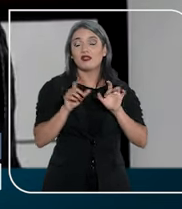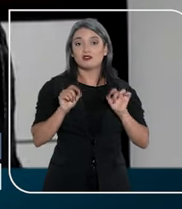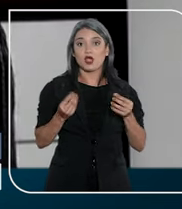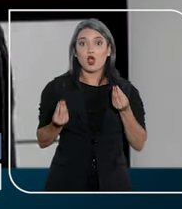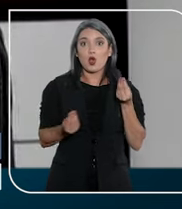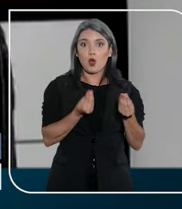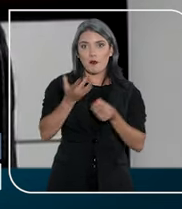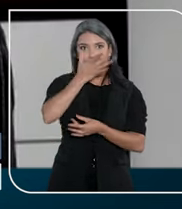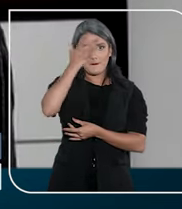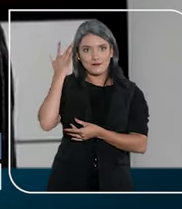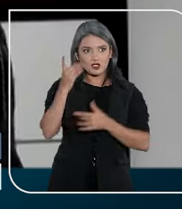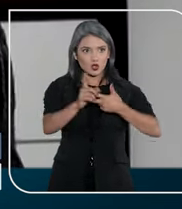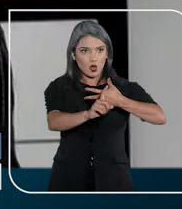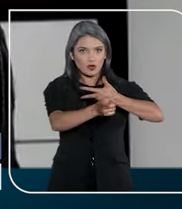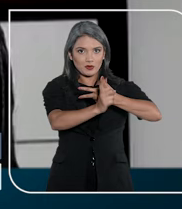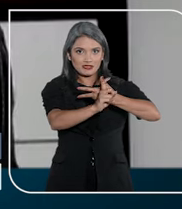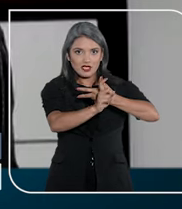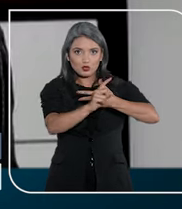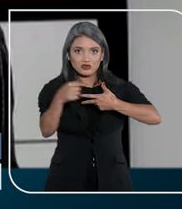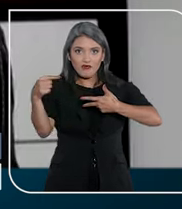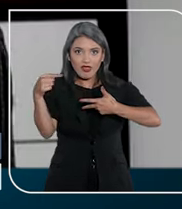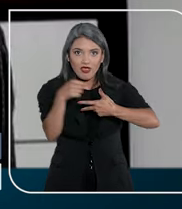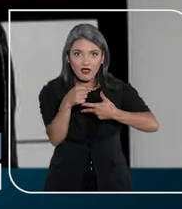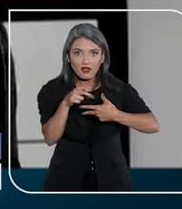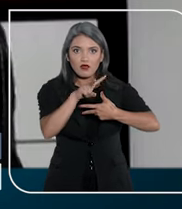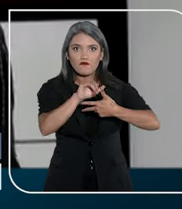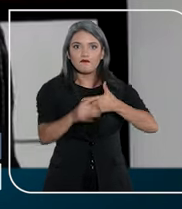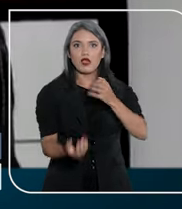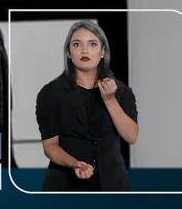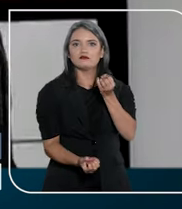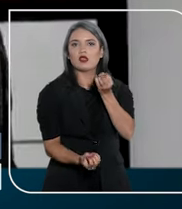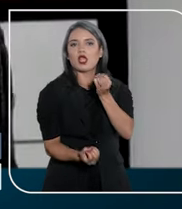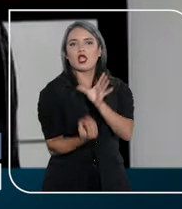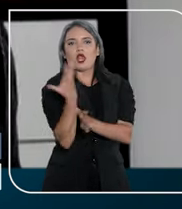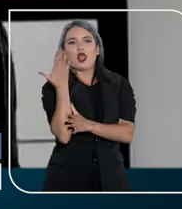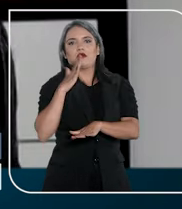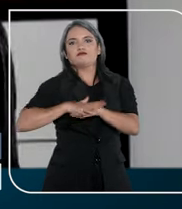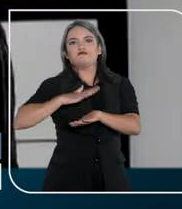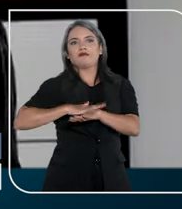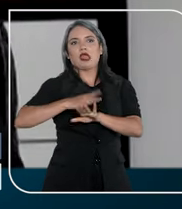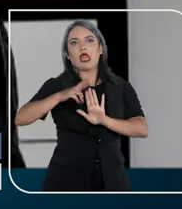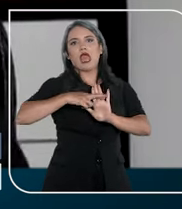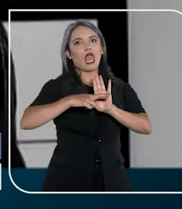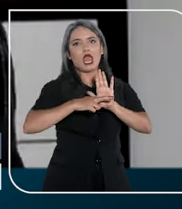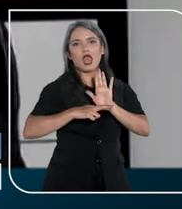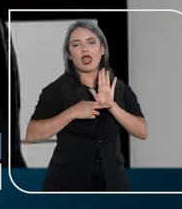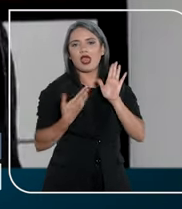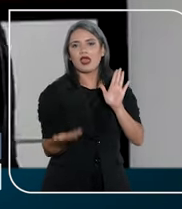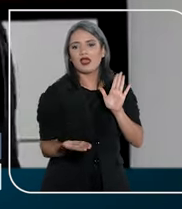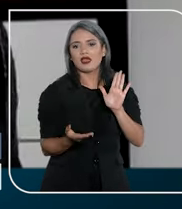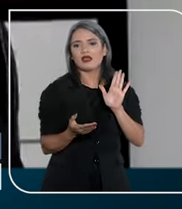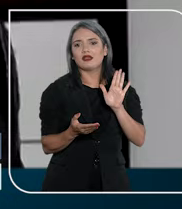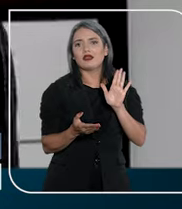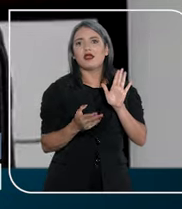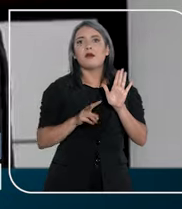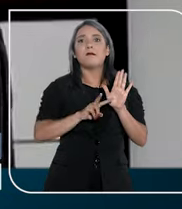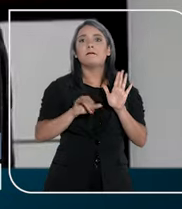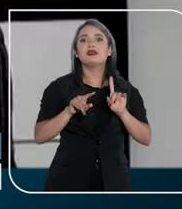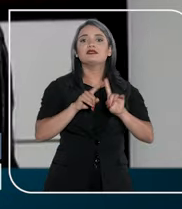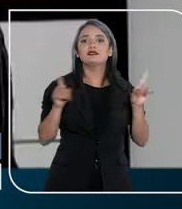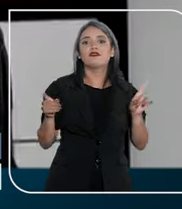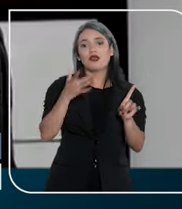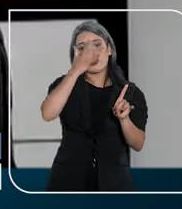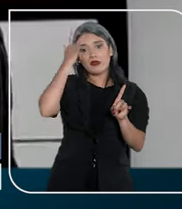que alguém do Poder Executivo crie, sem nenhum fundamento científico, um critério que vai servir como exclusão de